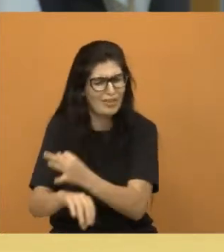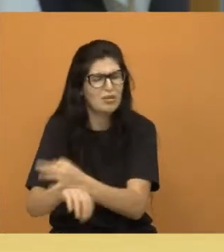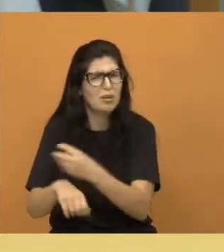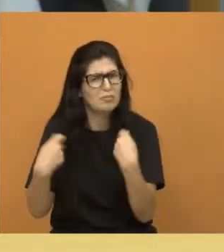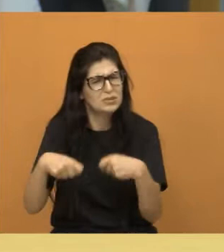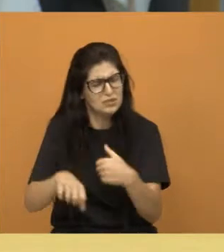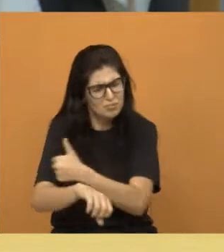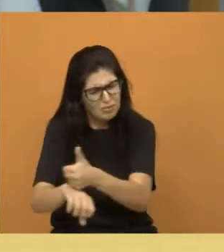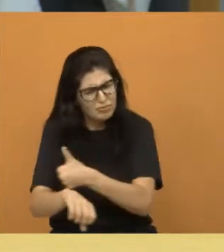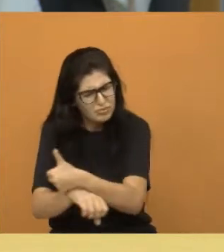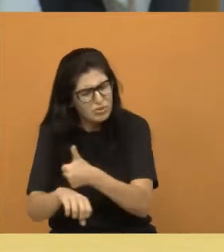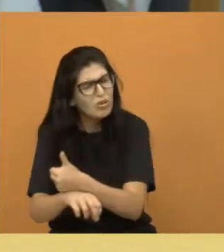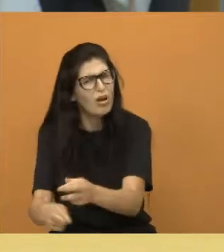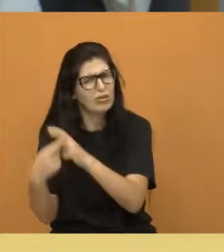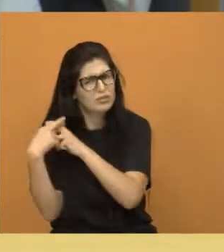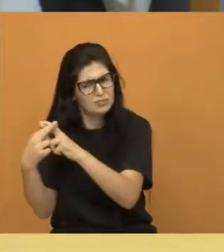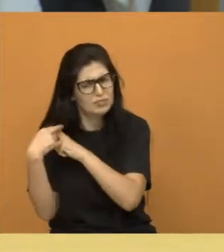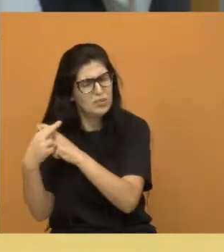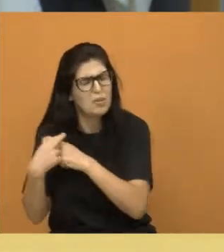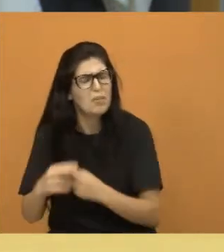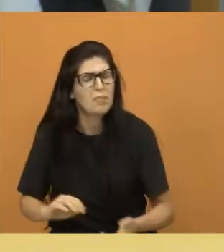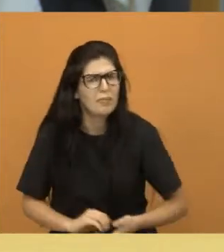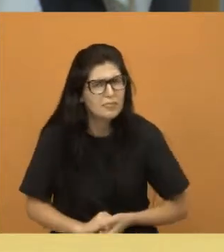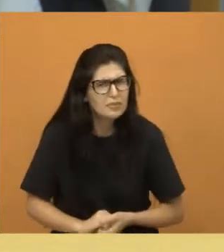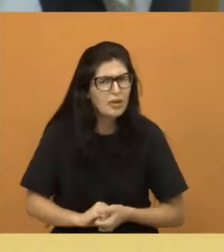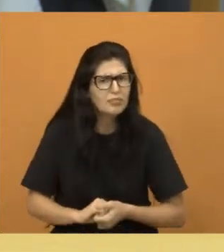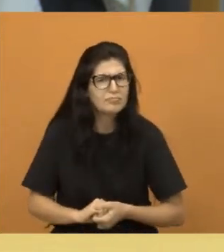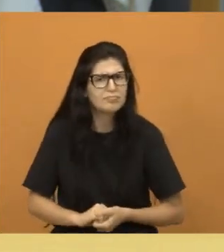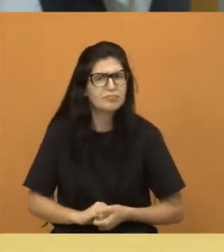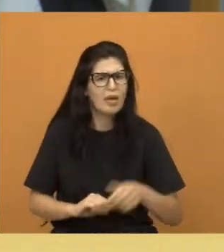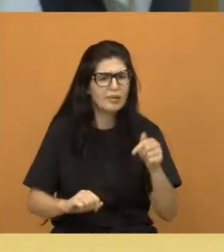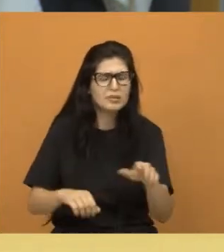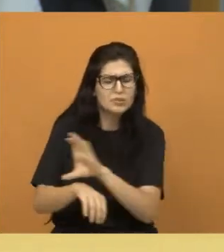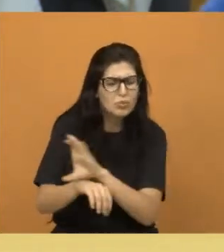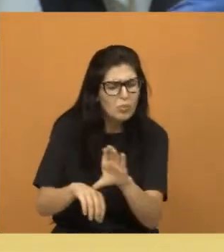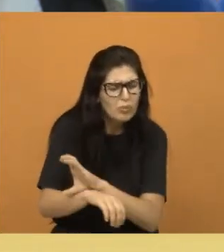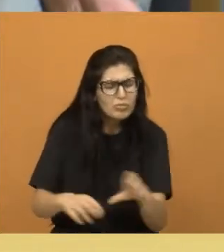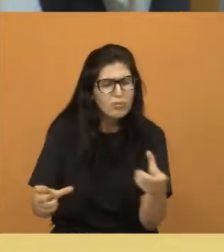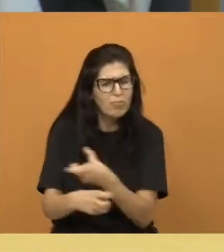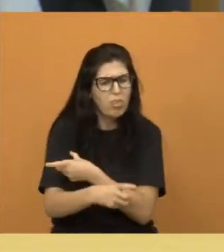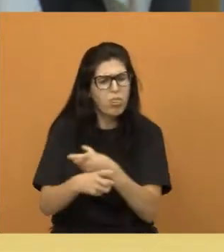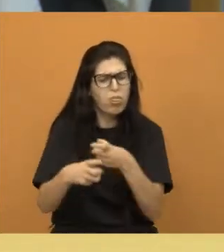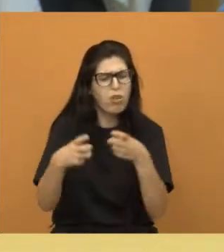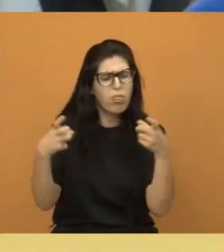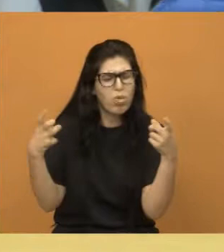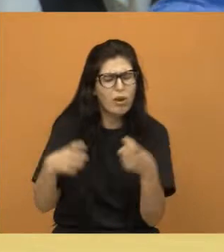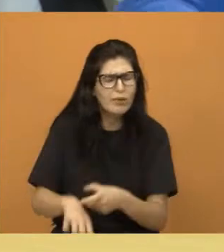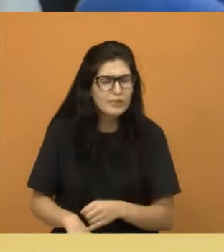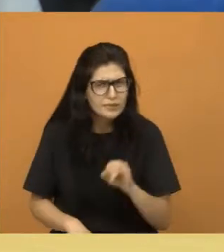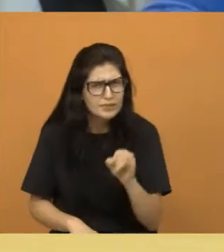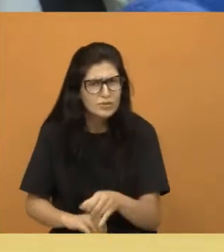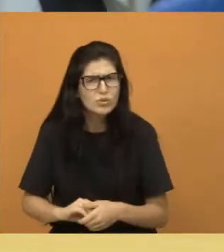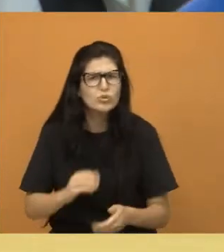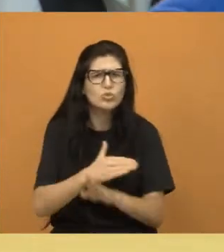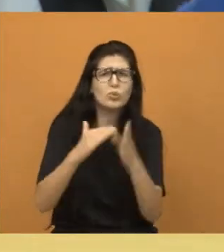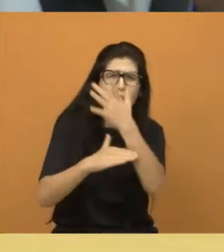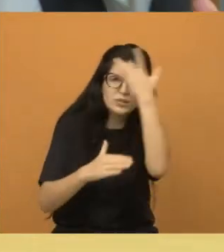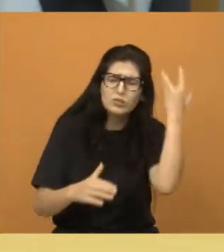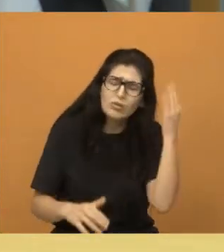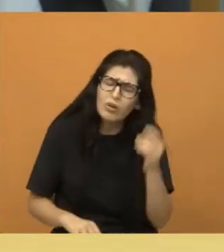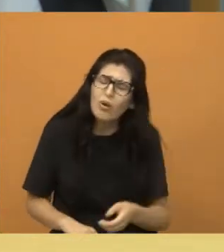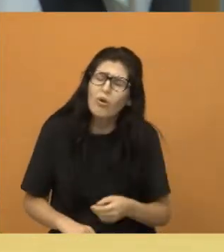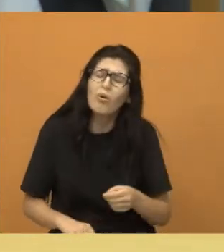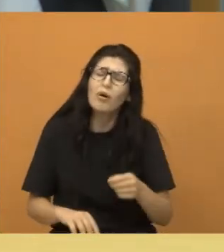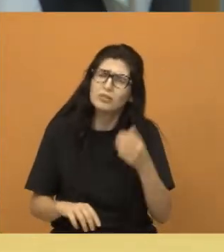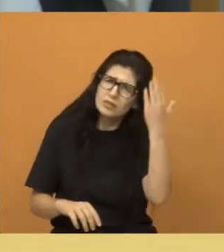o quanto os setores de capacitação cresceu no nosso município. Nós tivemos aí um aumento, que todo mundo fala, 70% na rede de